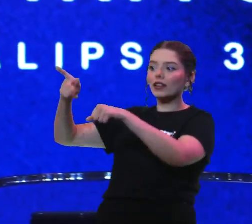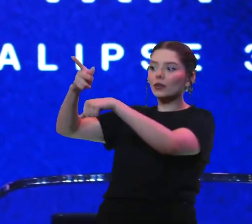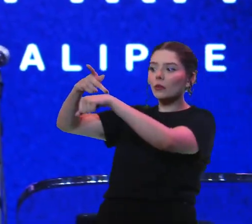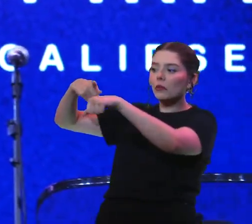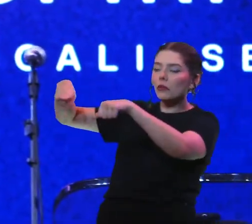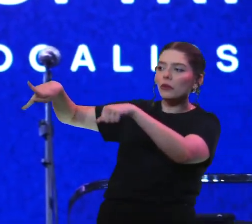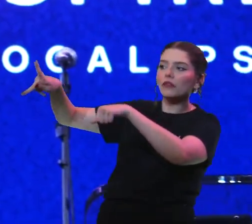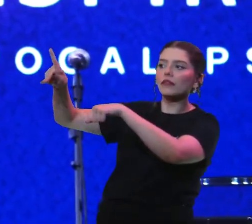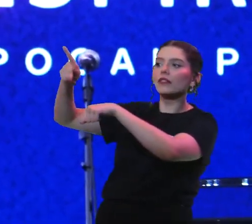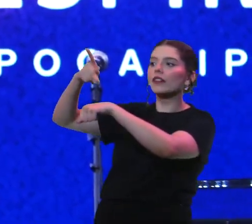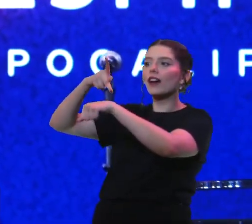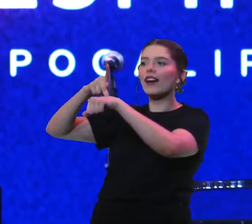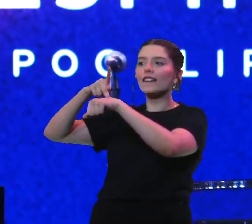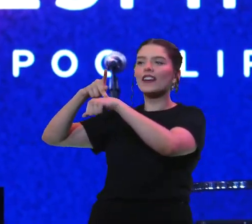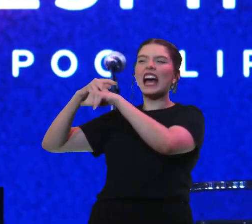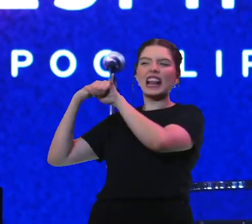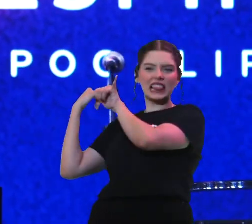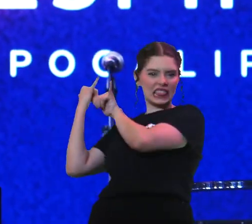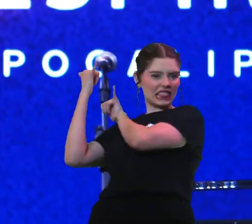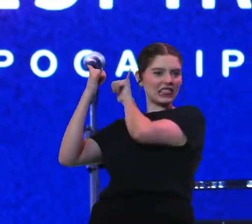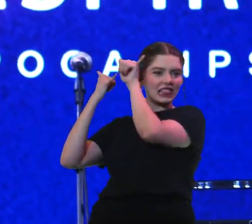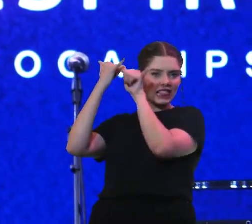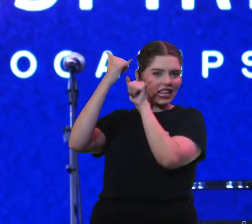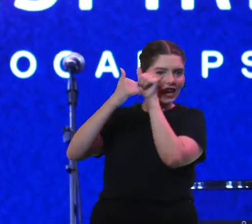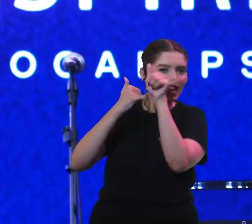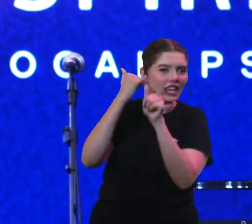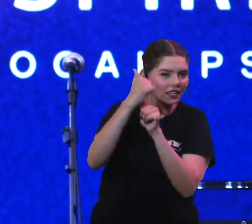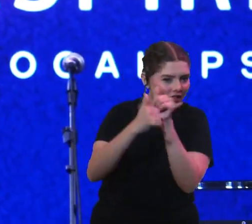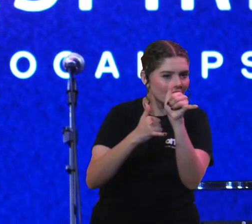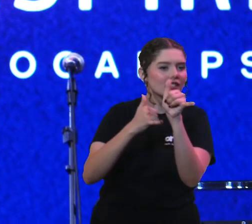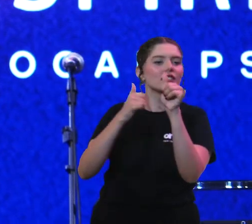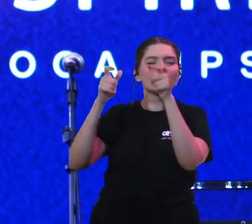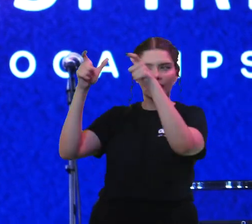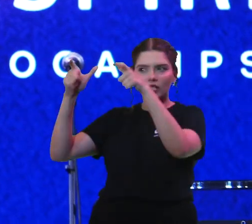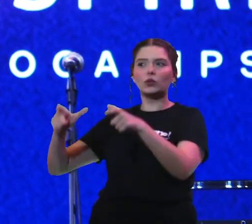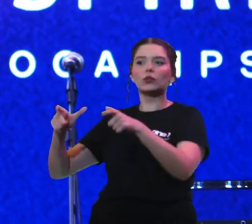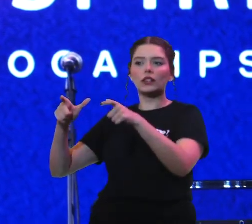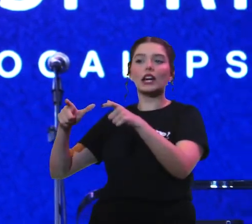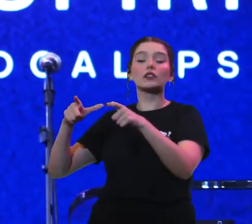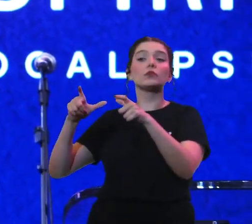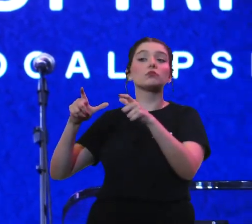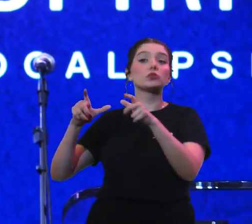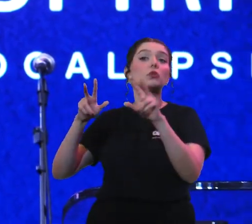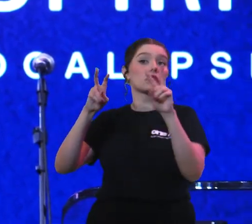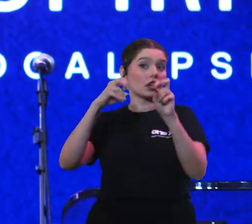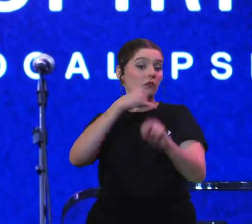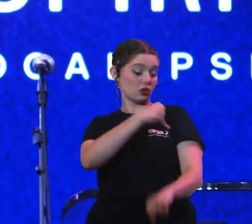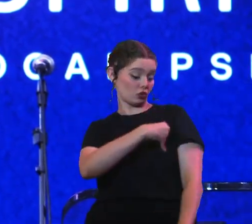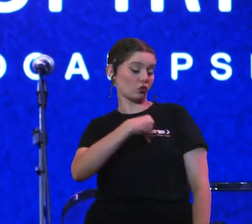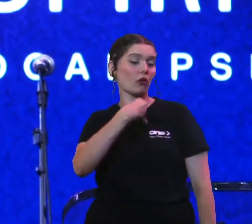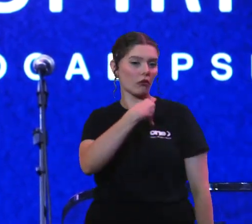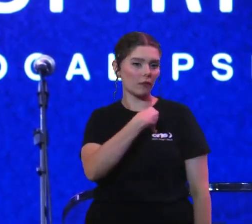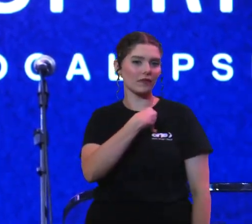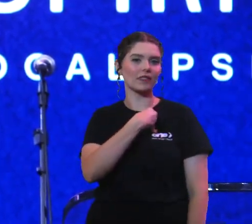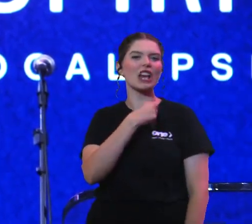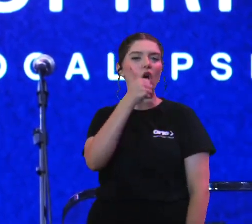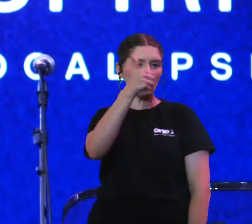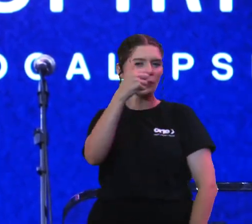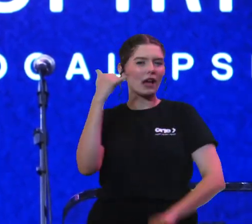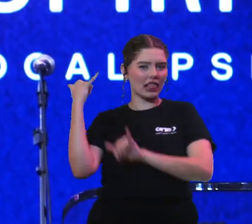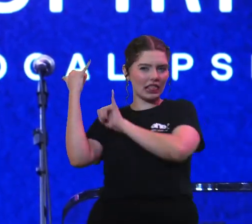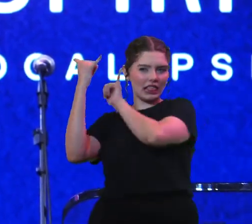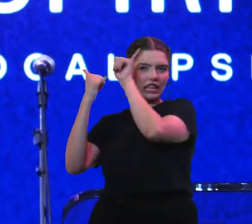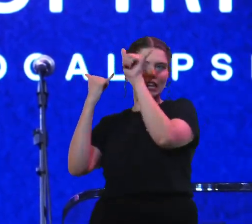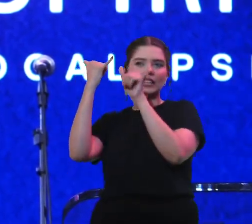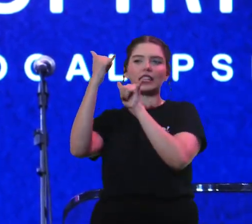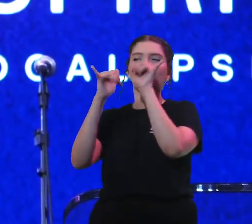várias lendas sobre o tempo que passou João naquele lugar. Uma das lendas ditas, e que alguns escritos até